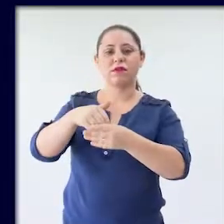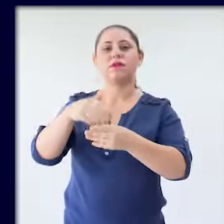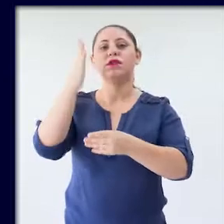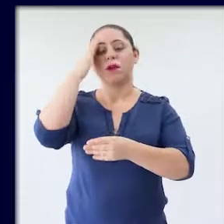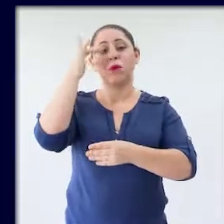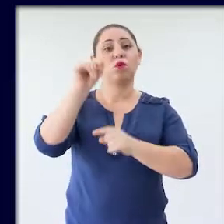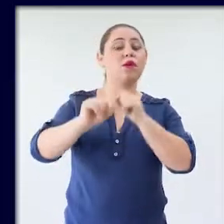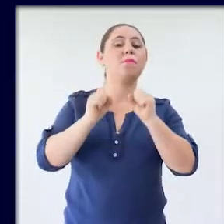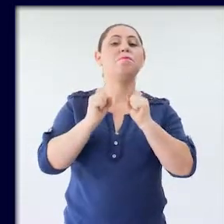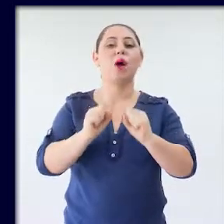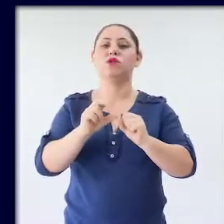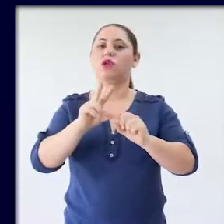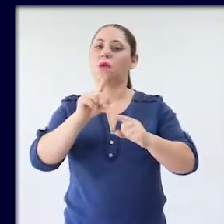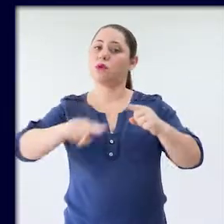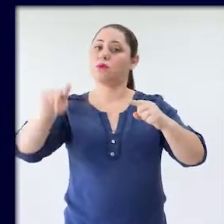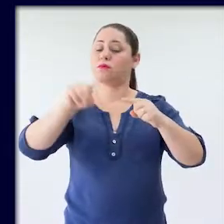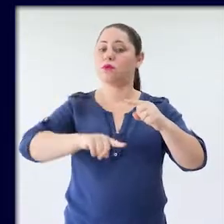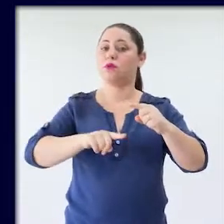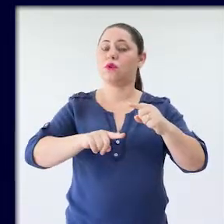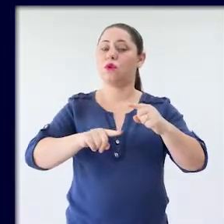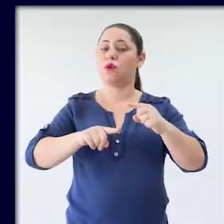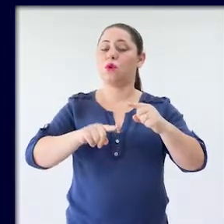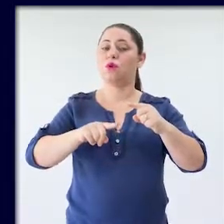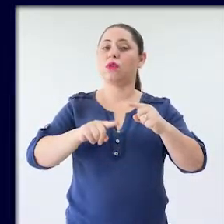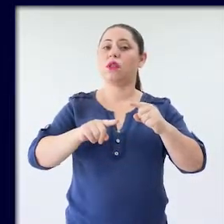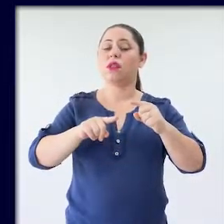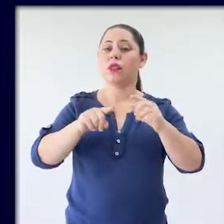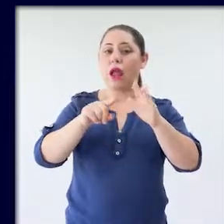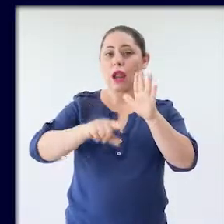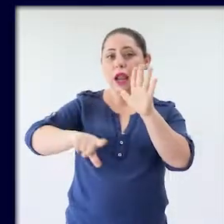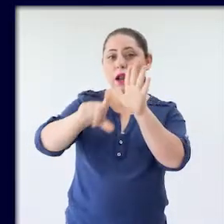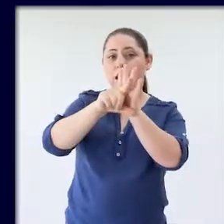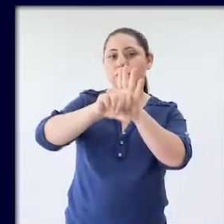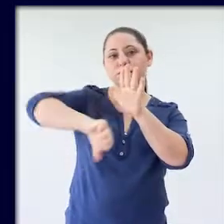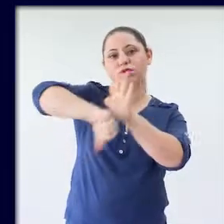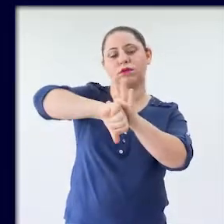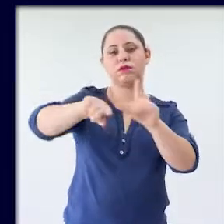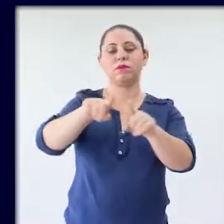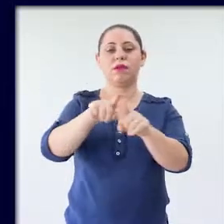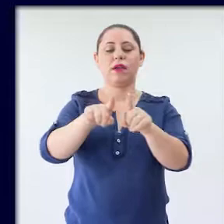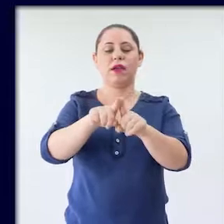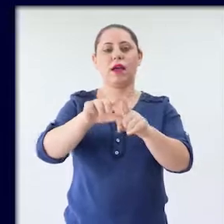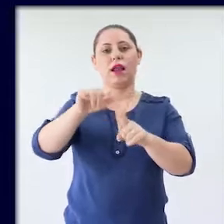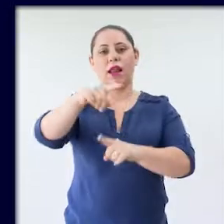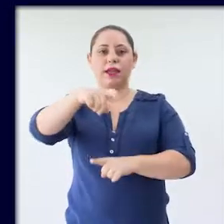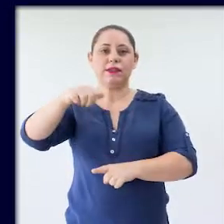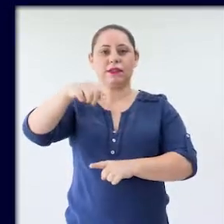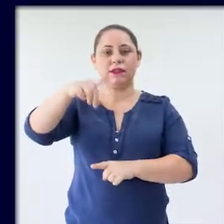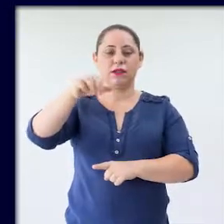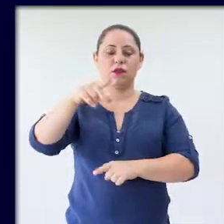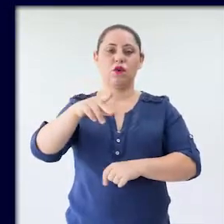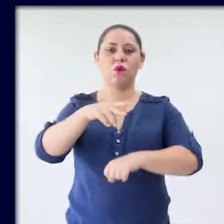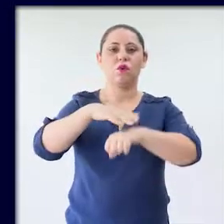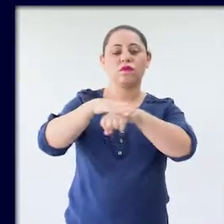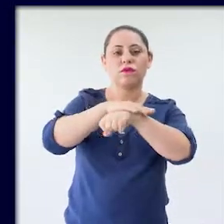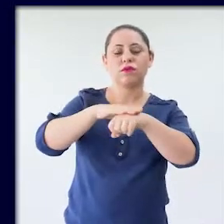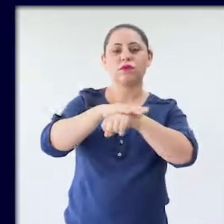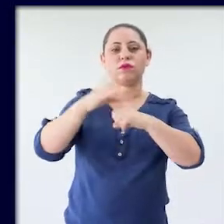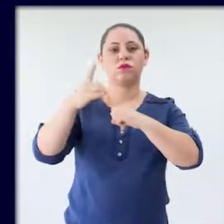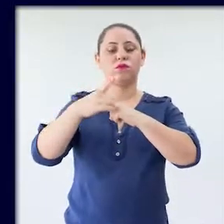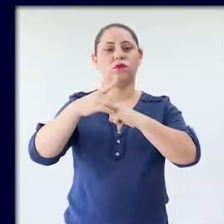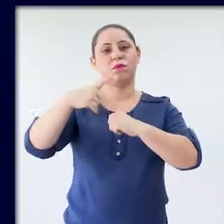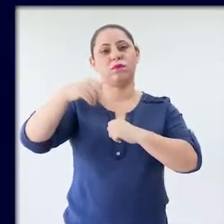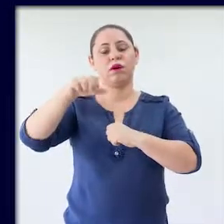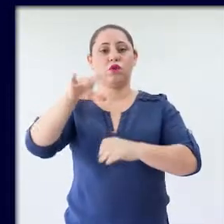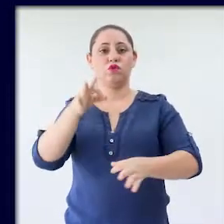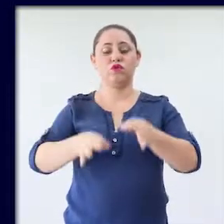que pode, o que não pode, o que é regular e o que está fora da lei. Eu sou Alexander Vieira e estarei conversando com o Dr. Paulo Afonso de Oliveira, que